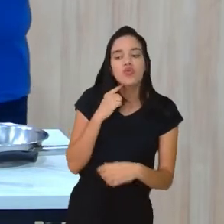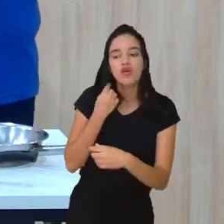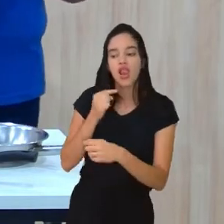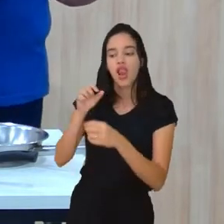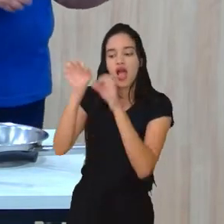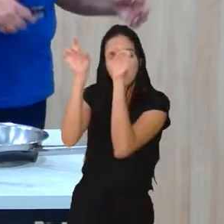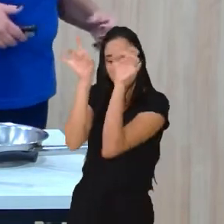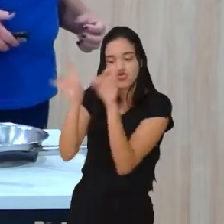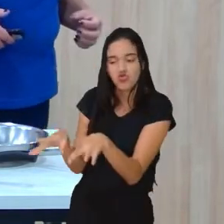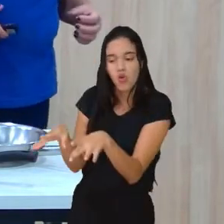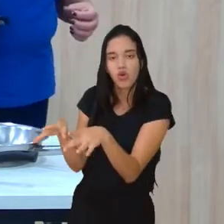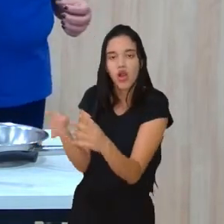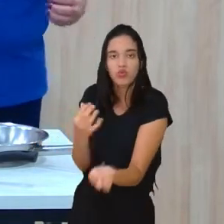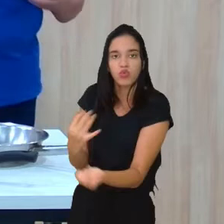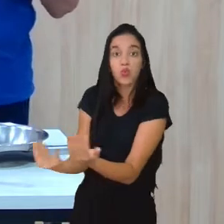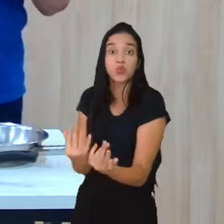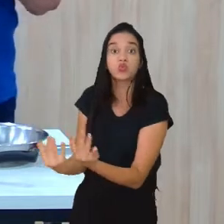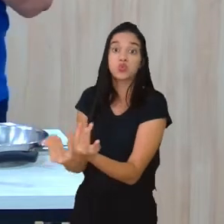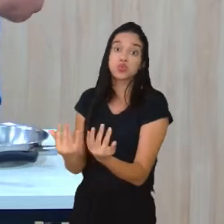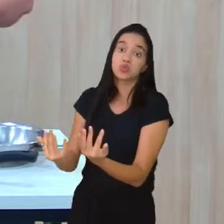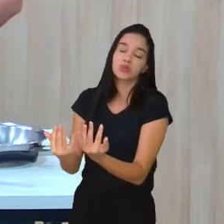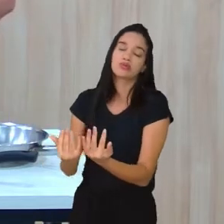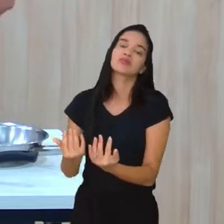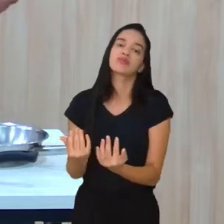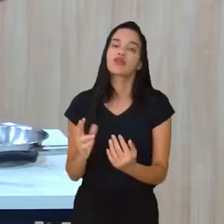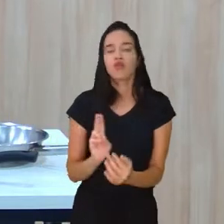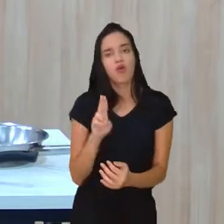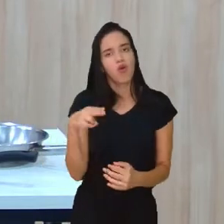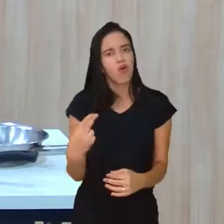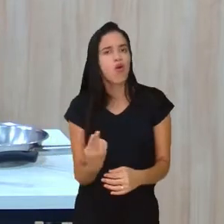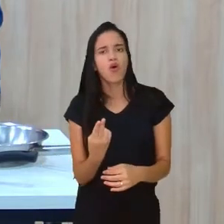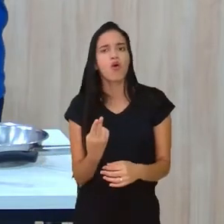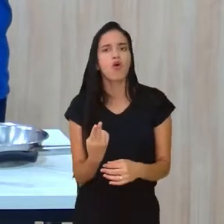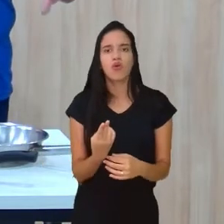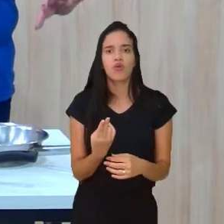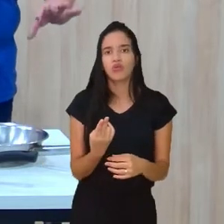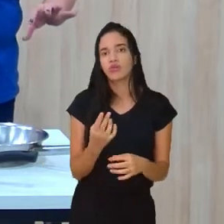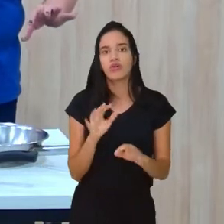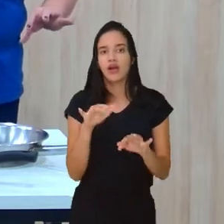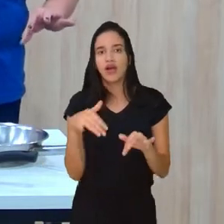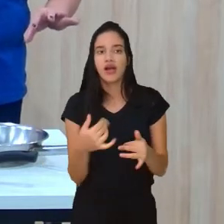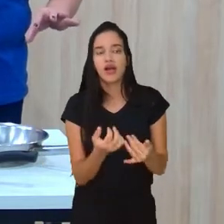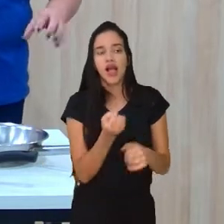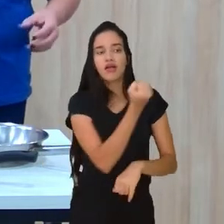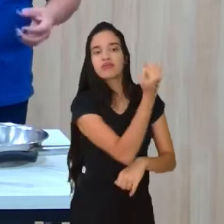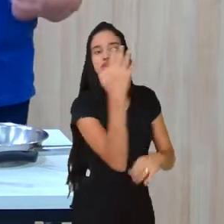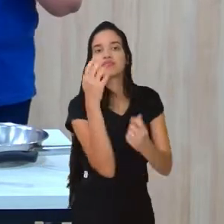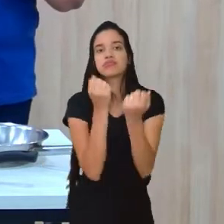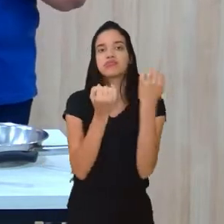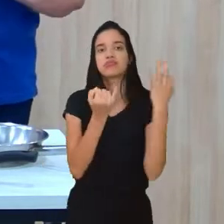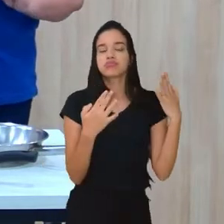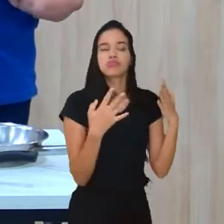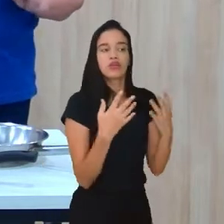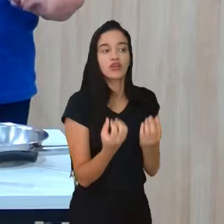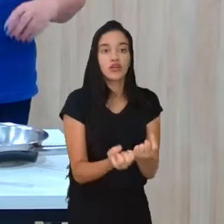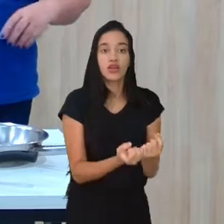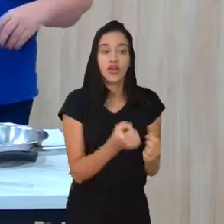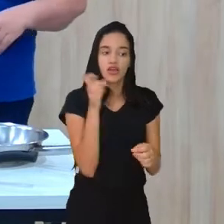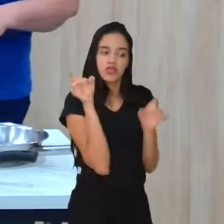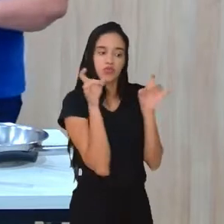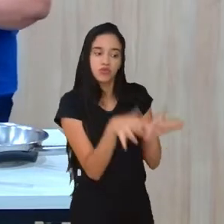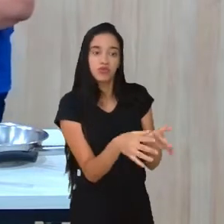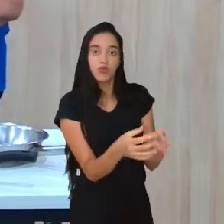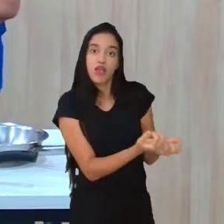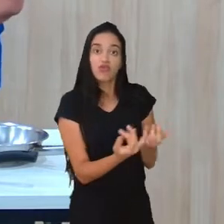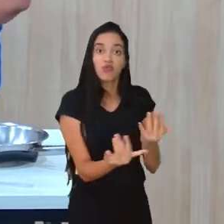entulho que juntou em casa, ou até mesmo no matinho que tirou aí do quintal ou do jardim. Então, cuidado, pessoal, que